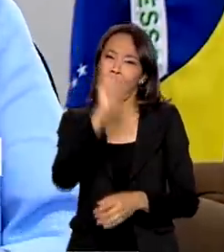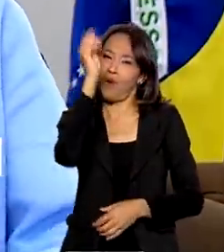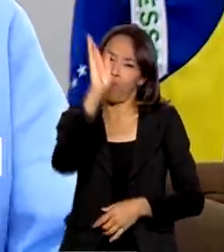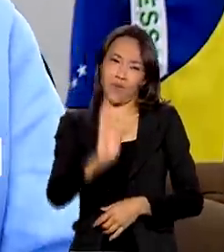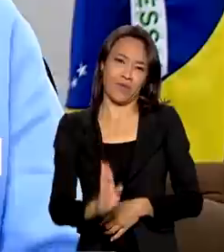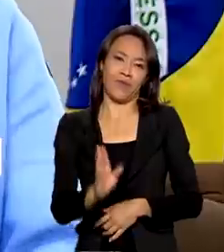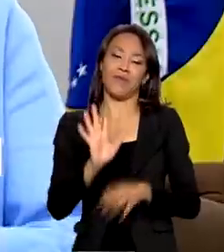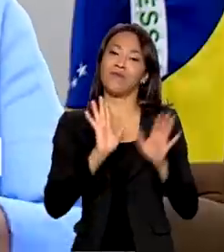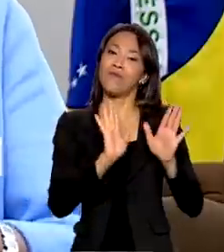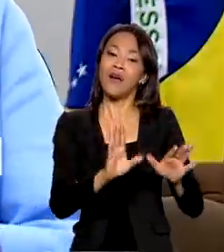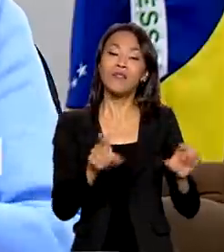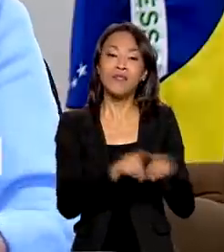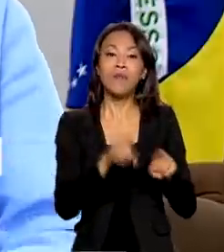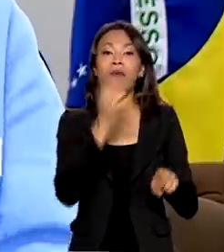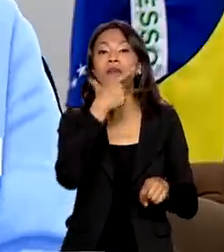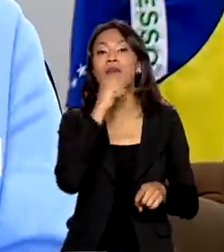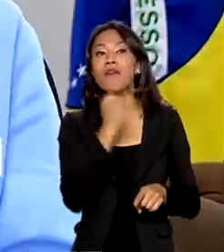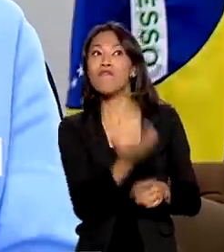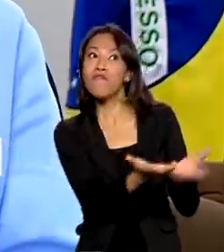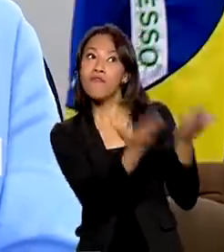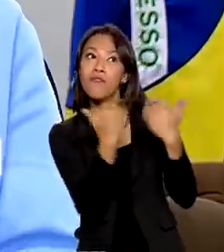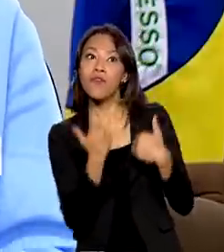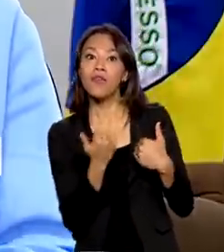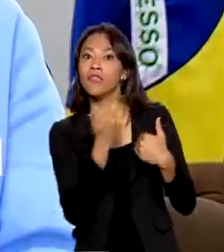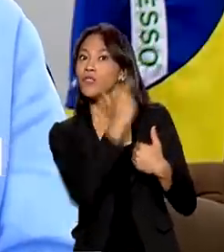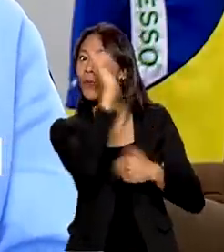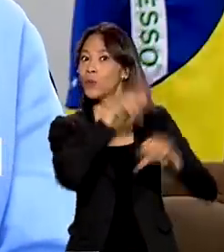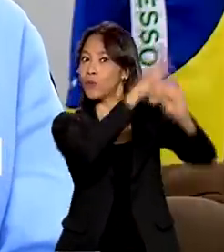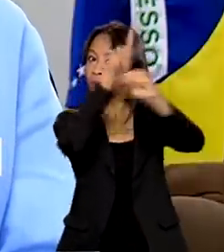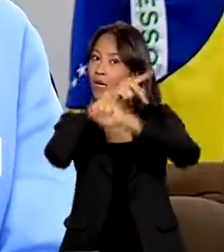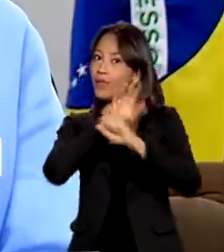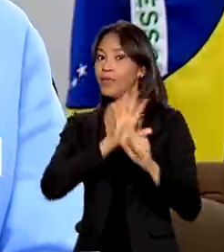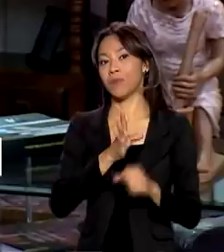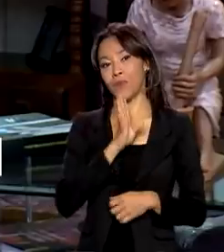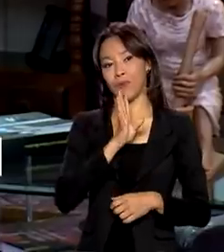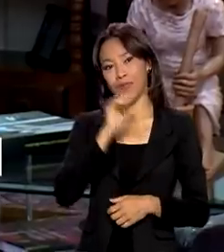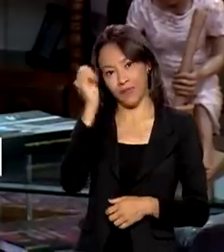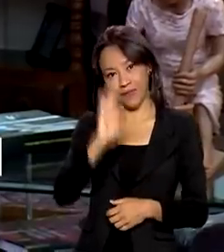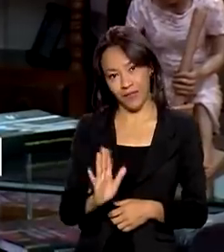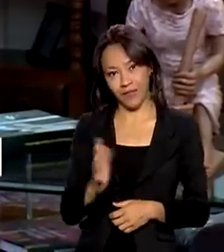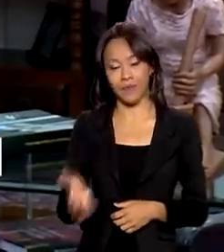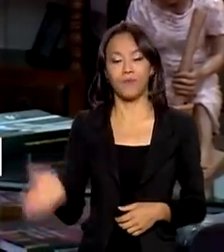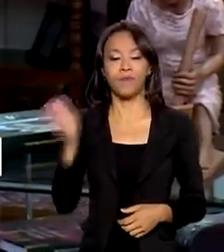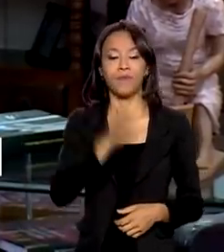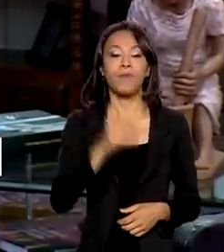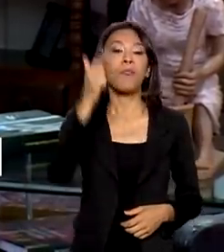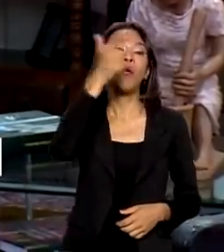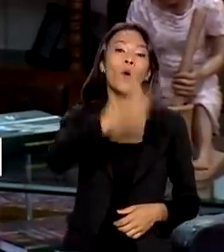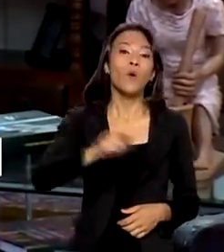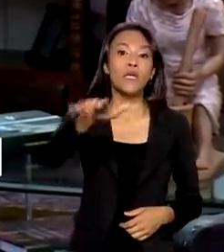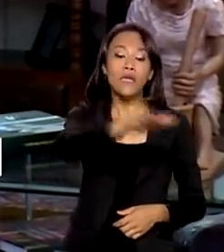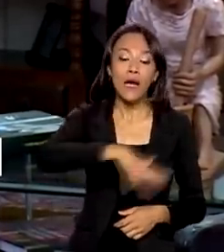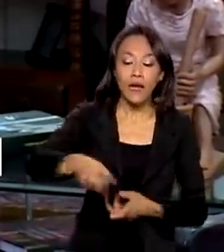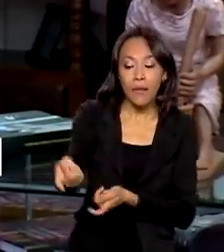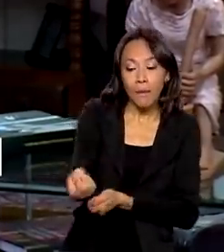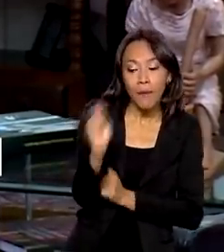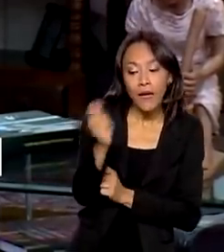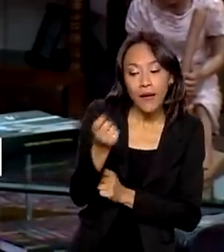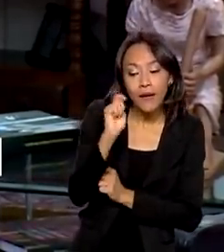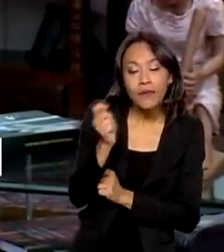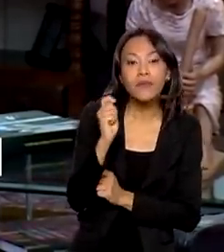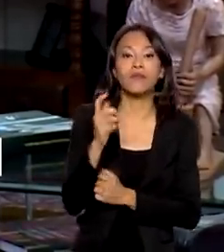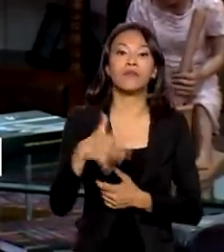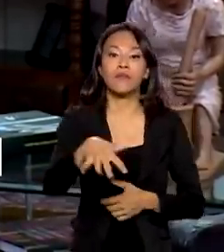brasileiros mas também para quem vem de outros países conhecer o Brasil agora meninas vão falar um pouquinho do setor de pesca e aquicultura